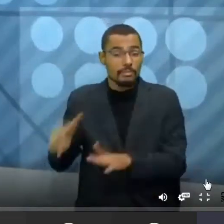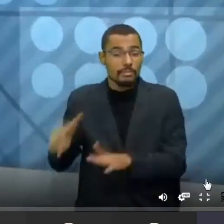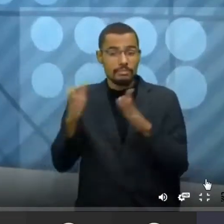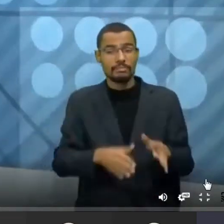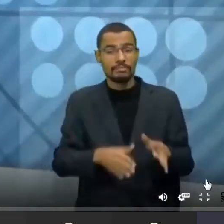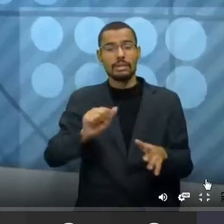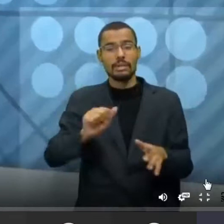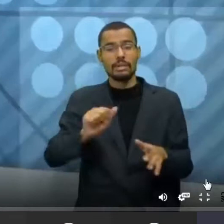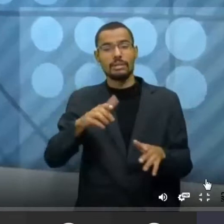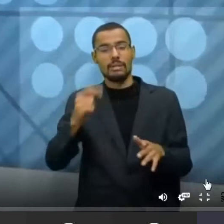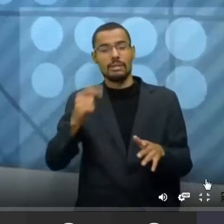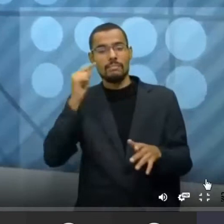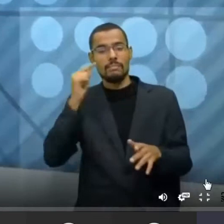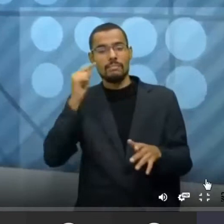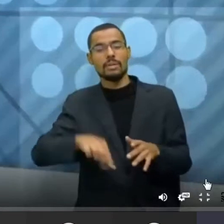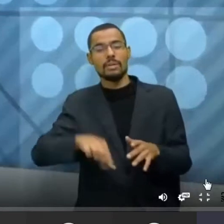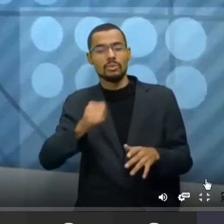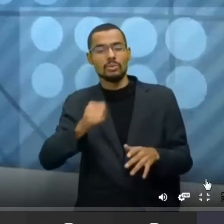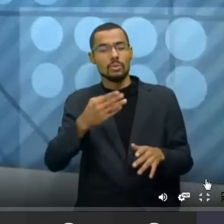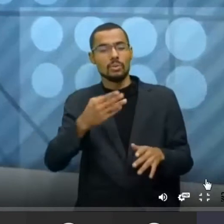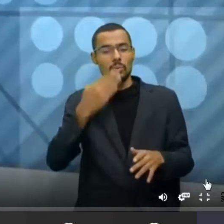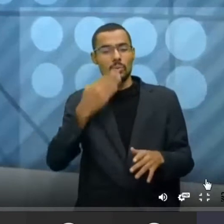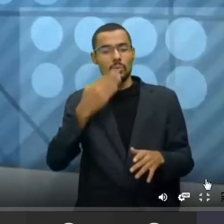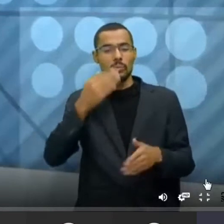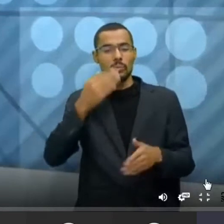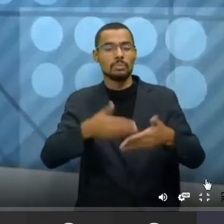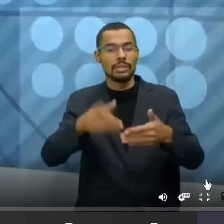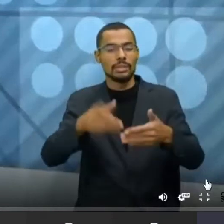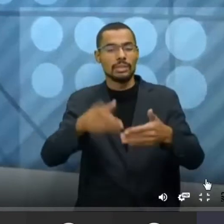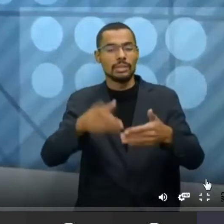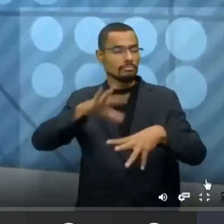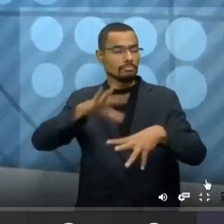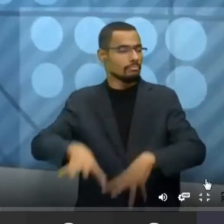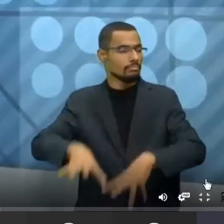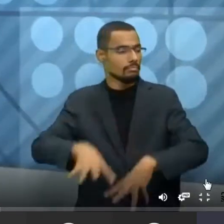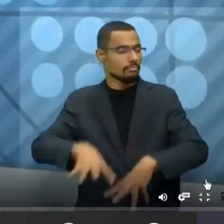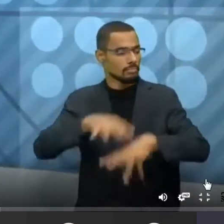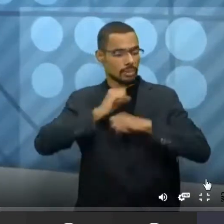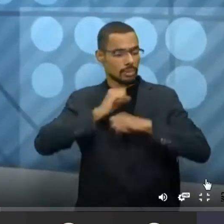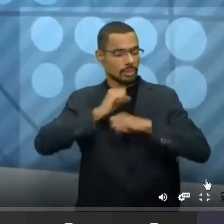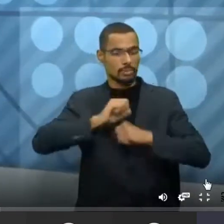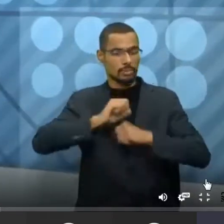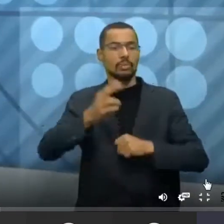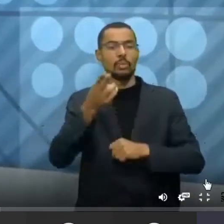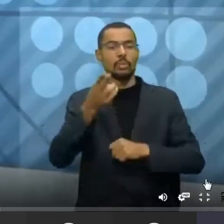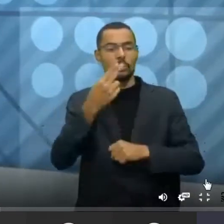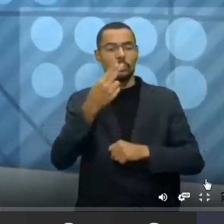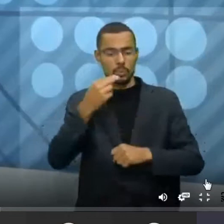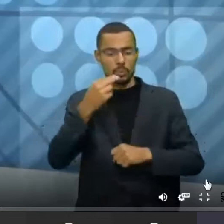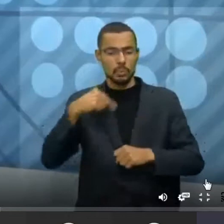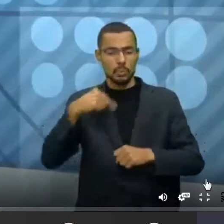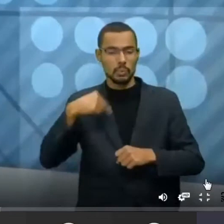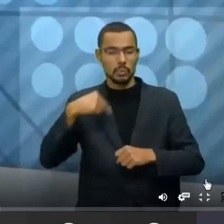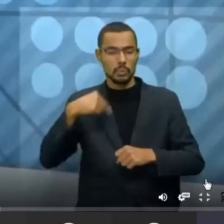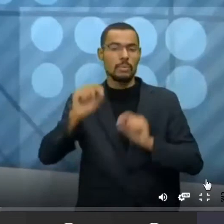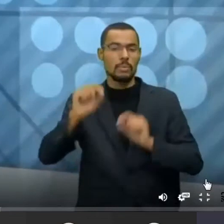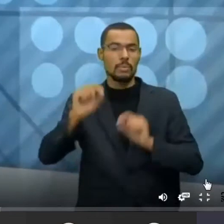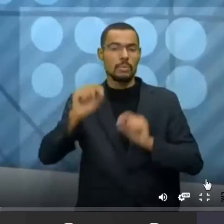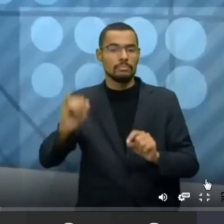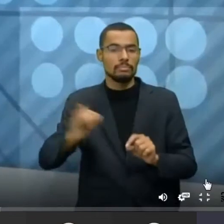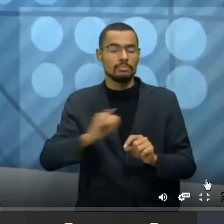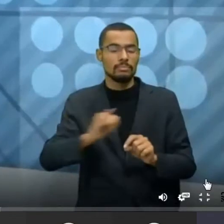pelas alças intestinais, do jejum e do ilho, inicia-se o processo de absorção de nutrientes. Então aí nessas regiões são absorvidos